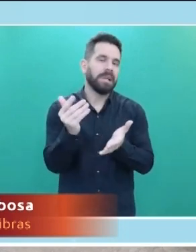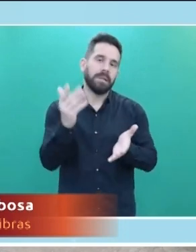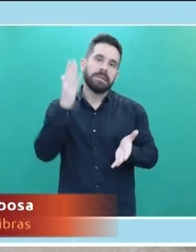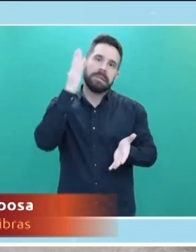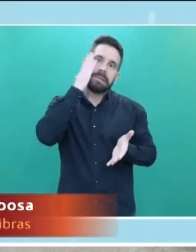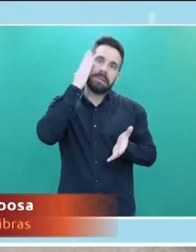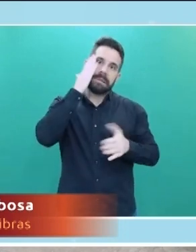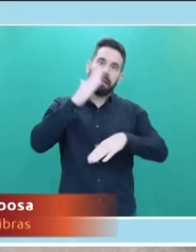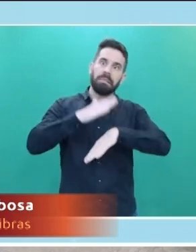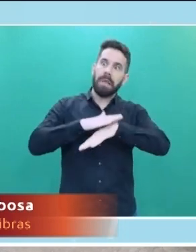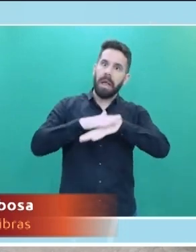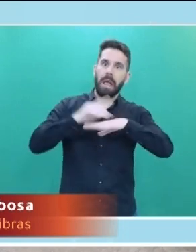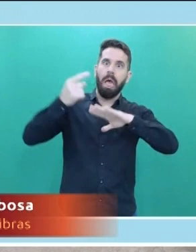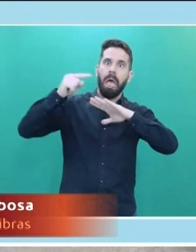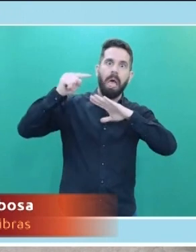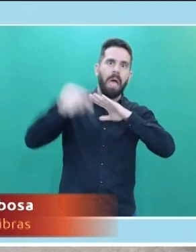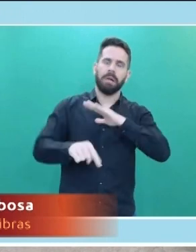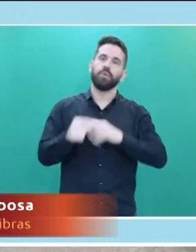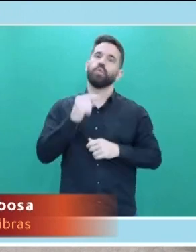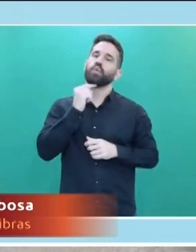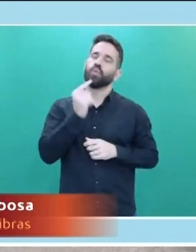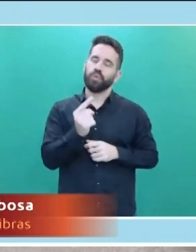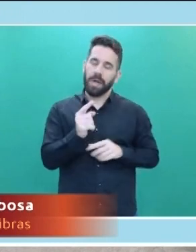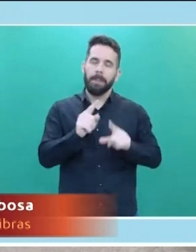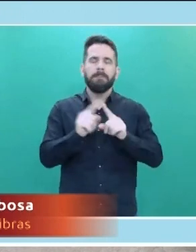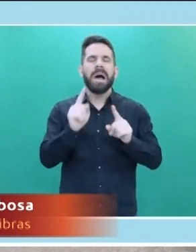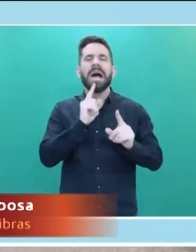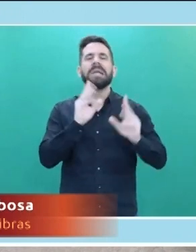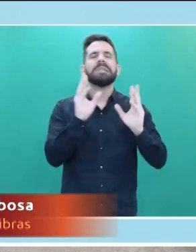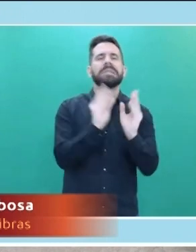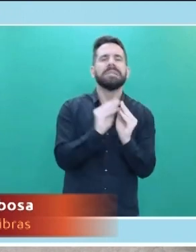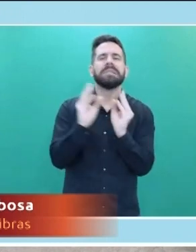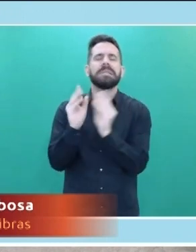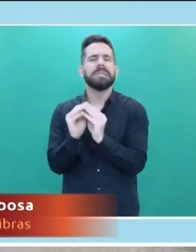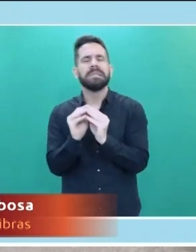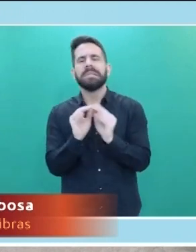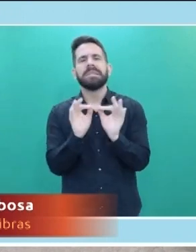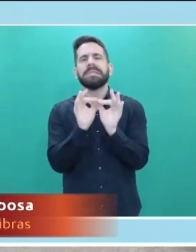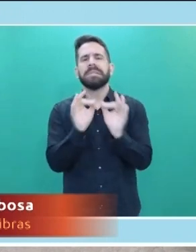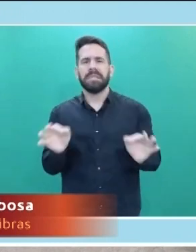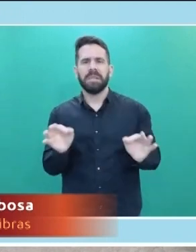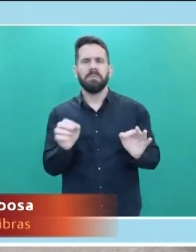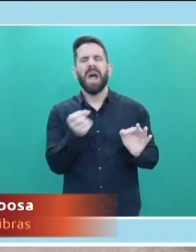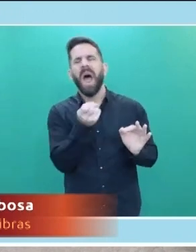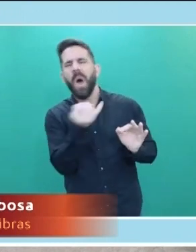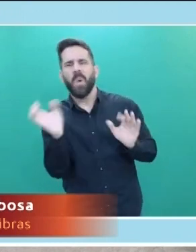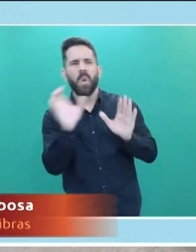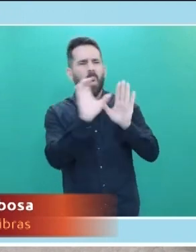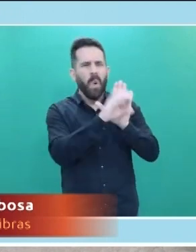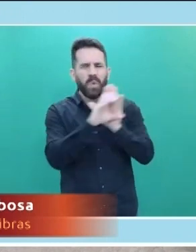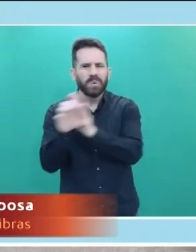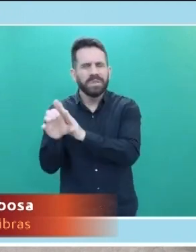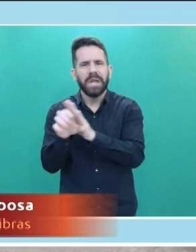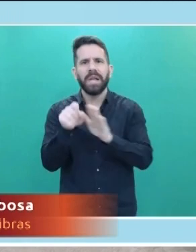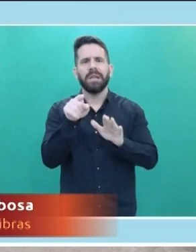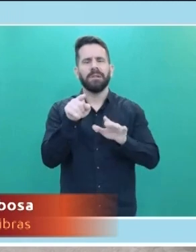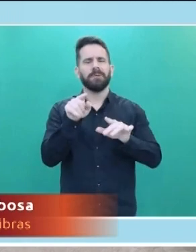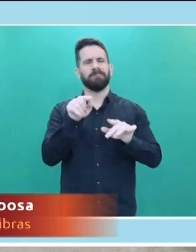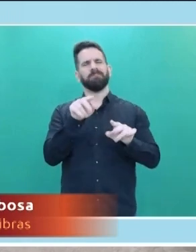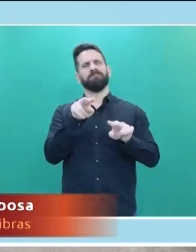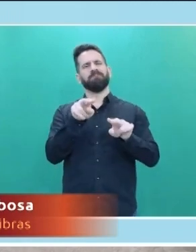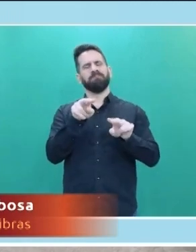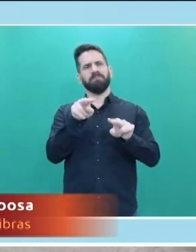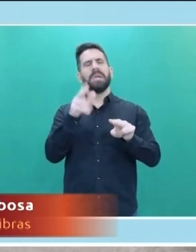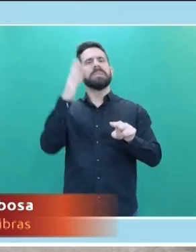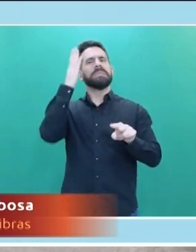programa de TV, mas de forma mais simples, sobre algumas terminologias que eu tenho certeza de que a maior parte das pessoas que têm acesso à